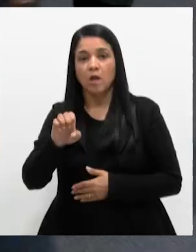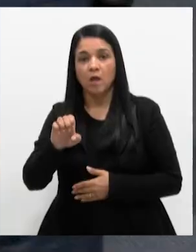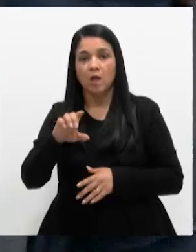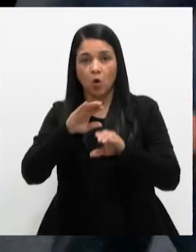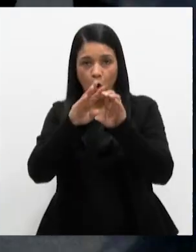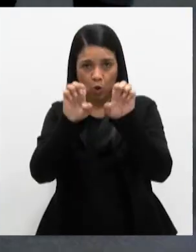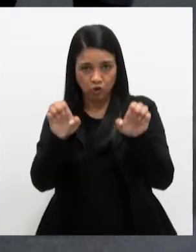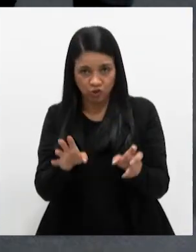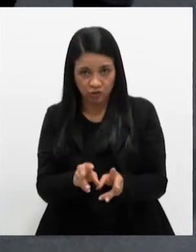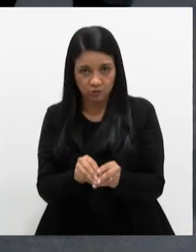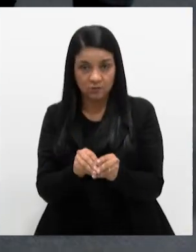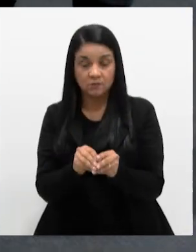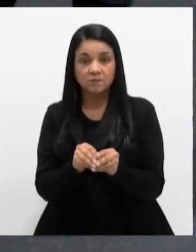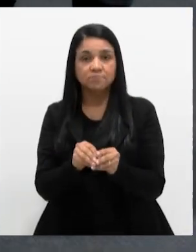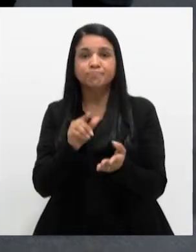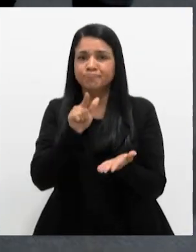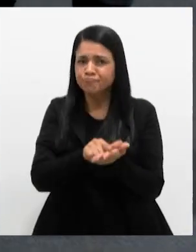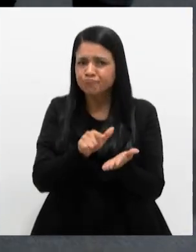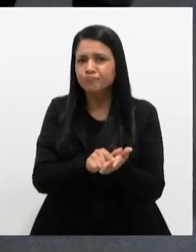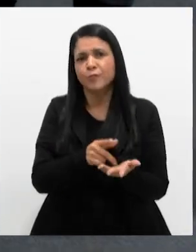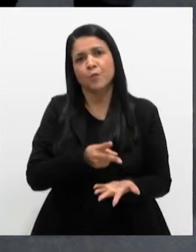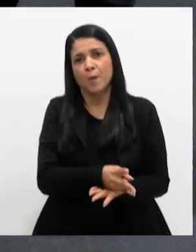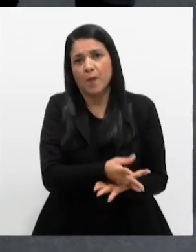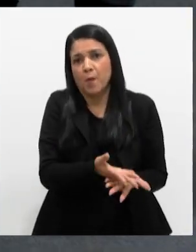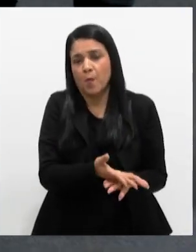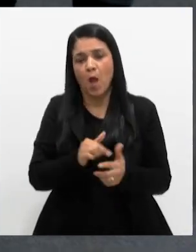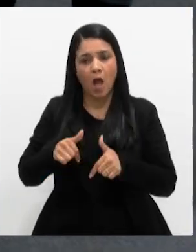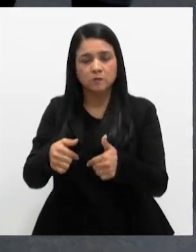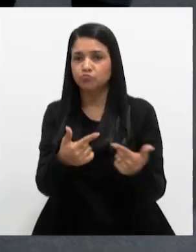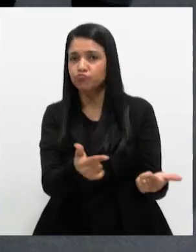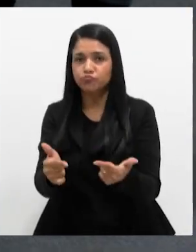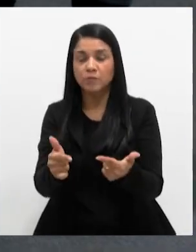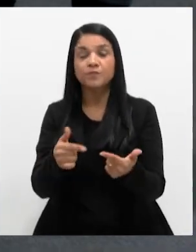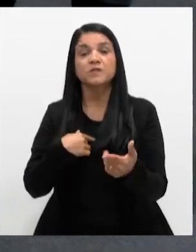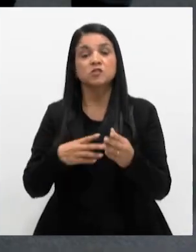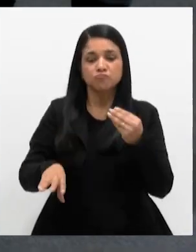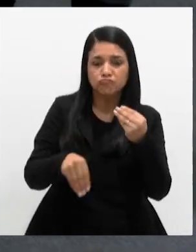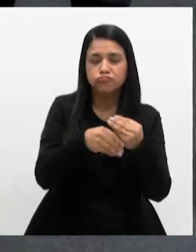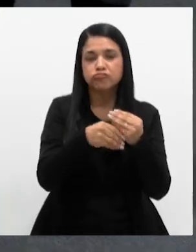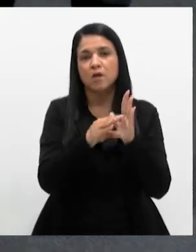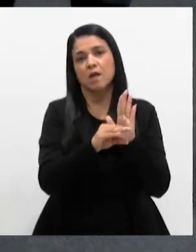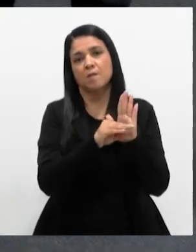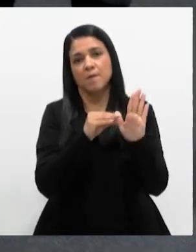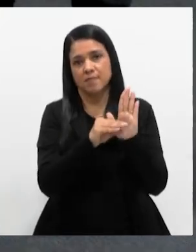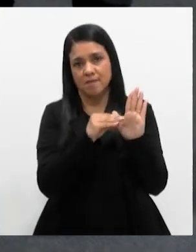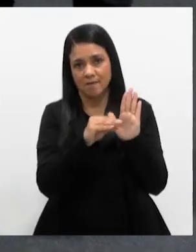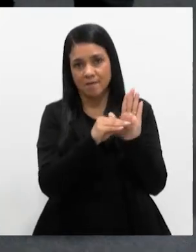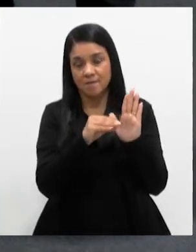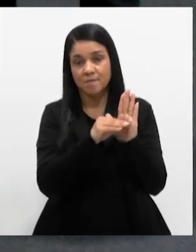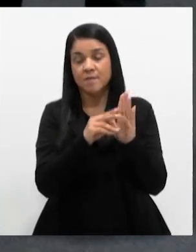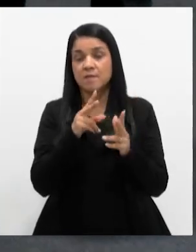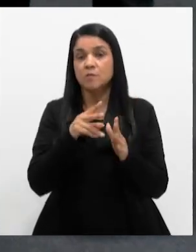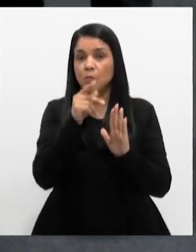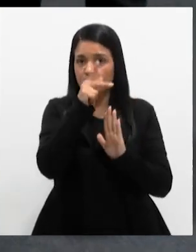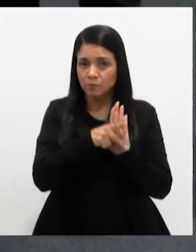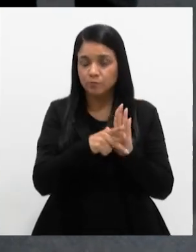gente buscou fazer algumas emendas no projeto para, mais uma vez, reforçar